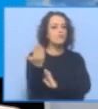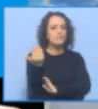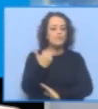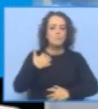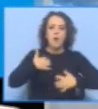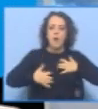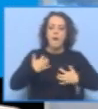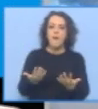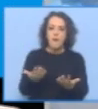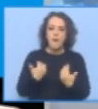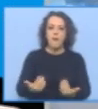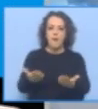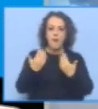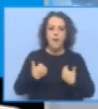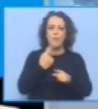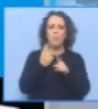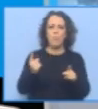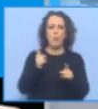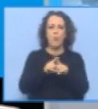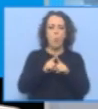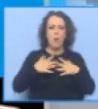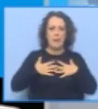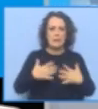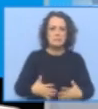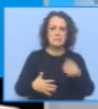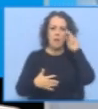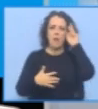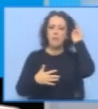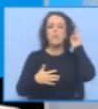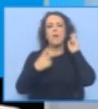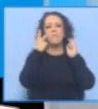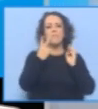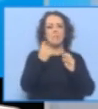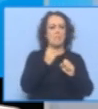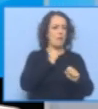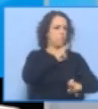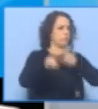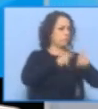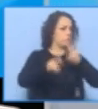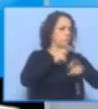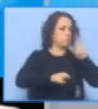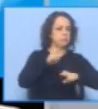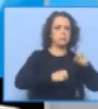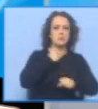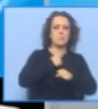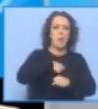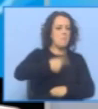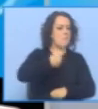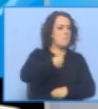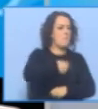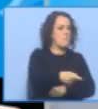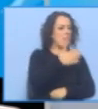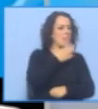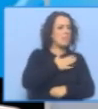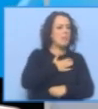estão cansadas, às vezes, de um corre-corre das suas vidas que às vezes não os leva